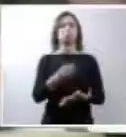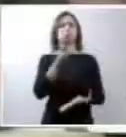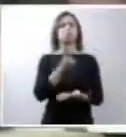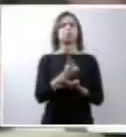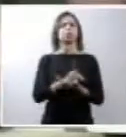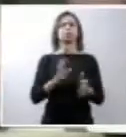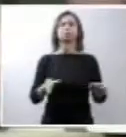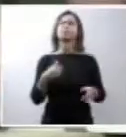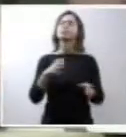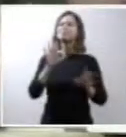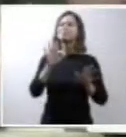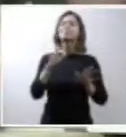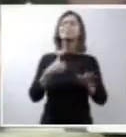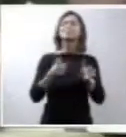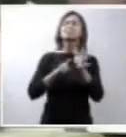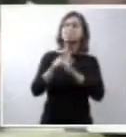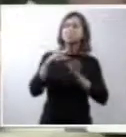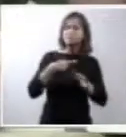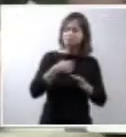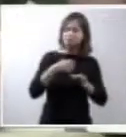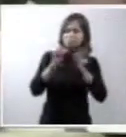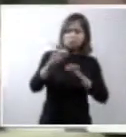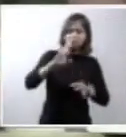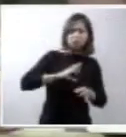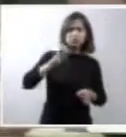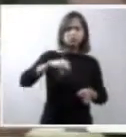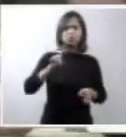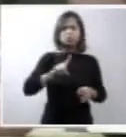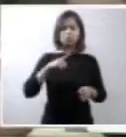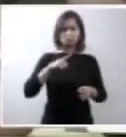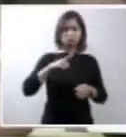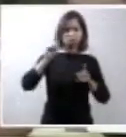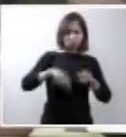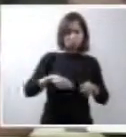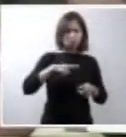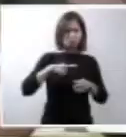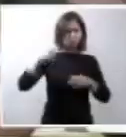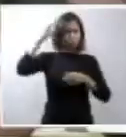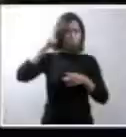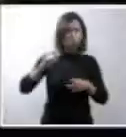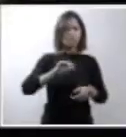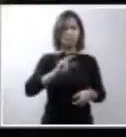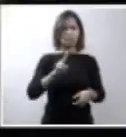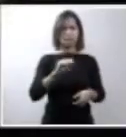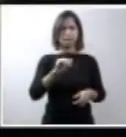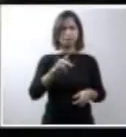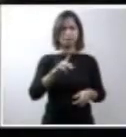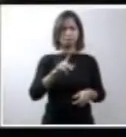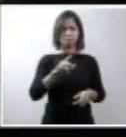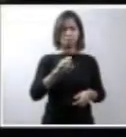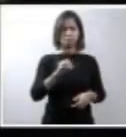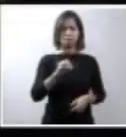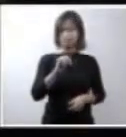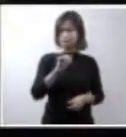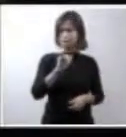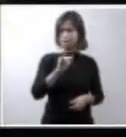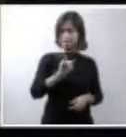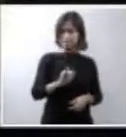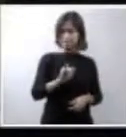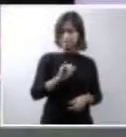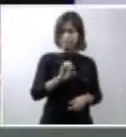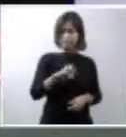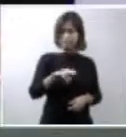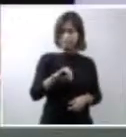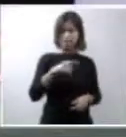senhora pudesse me responder sim ou não, um feto com anencefalia possui hipófise? Às vezes, sim. Obrigado, estou satisfeito.